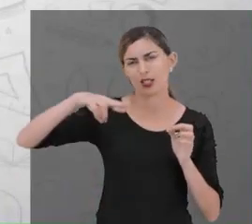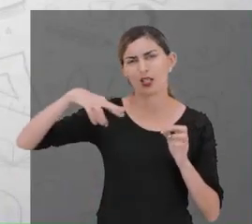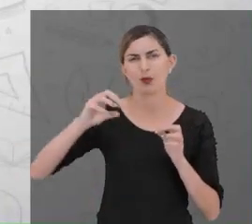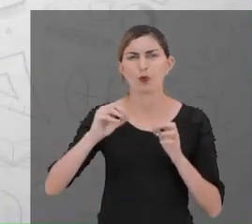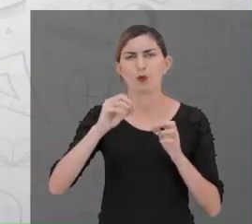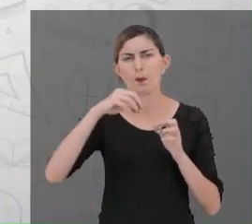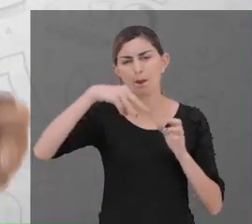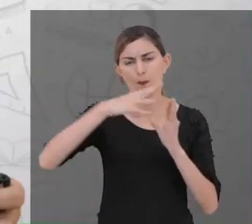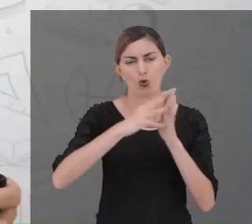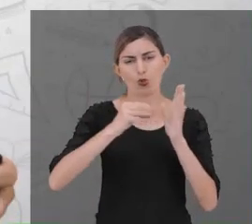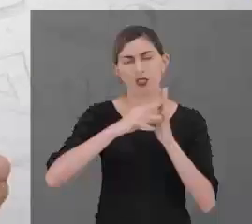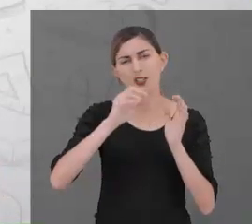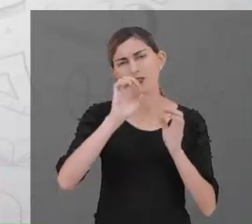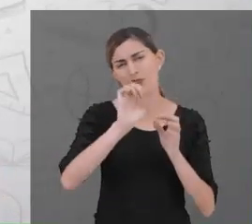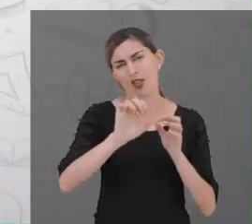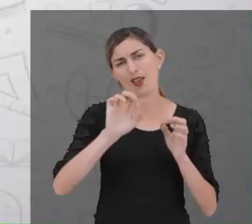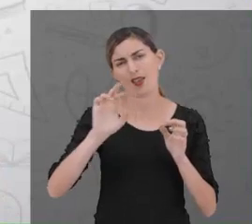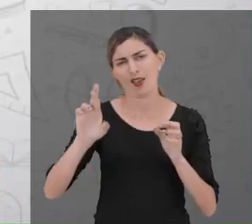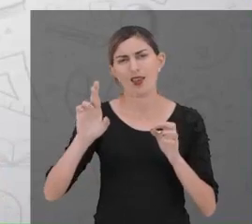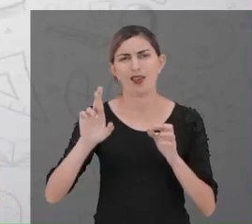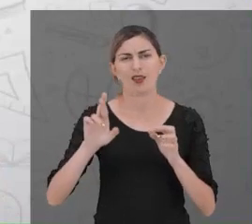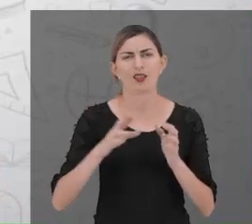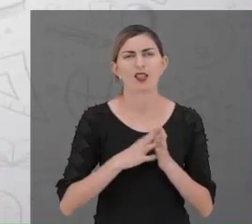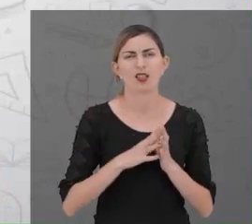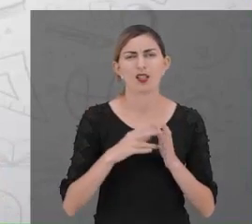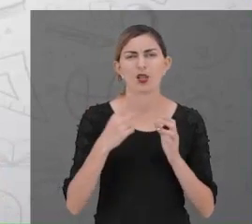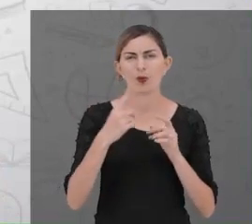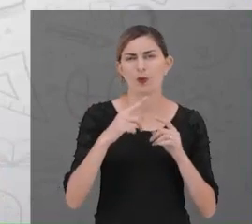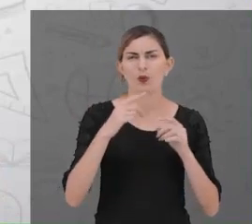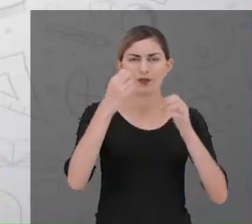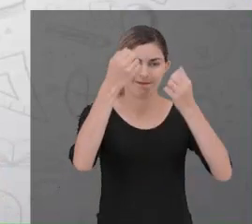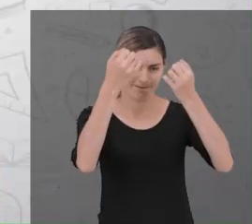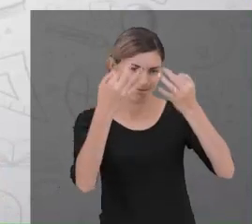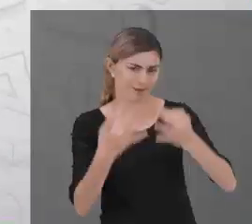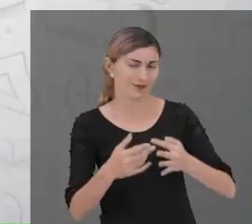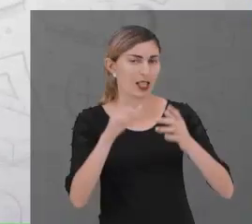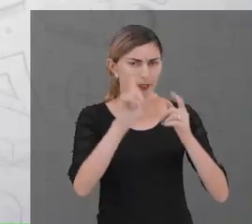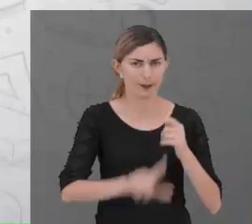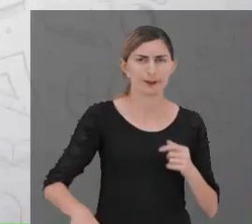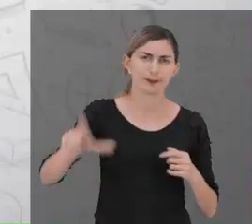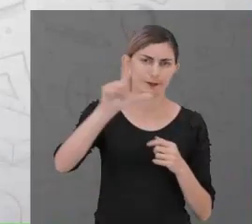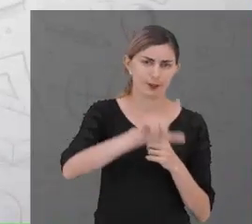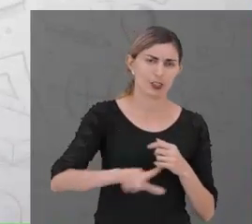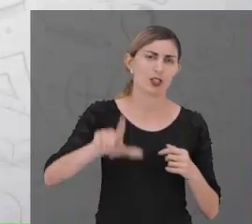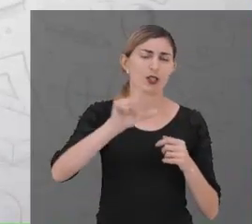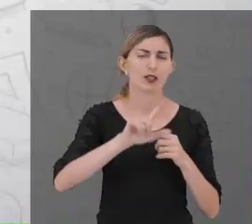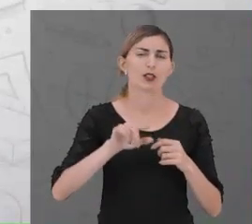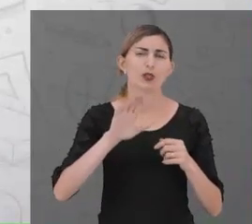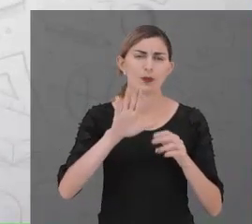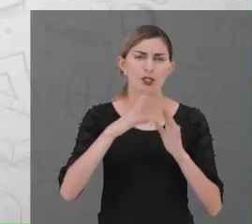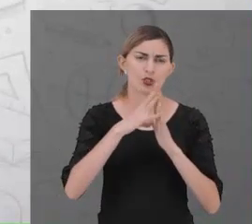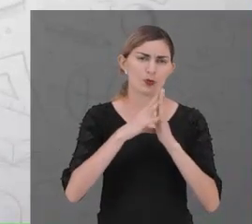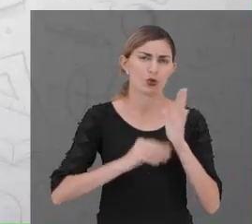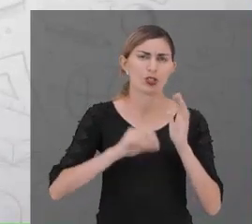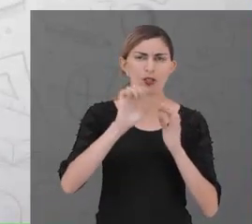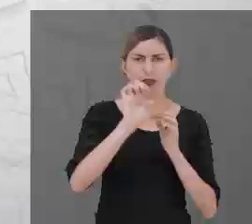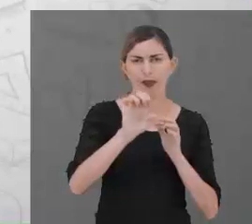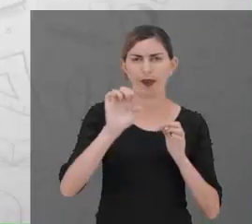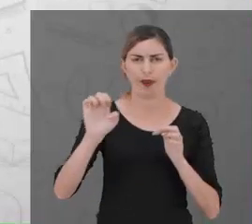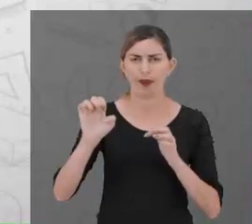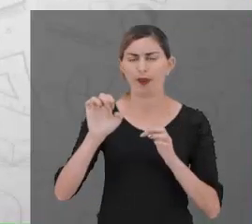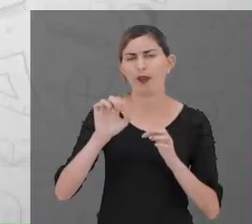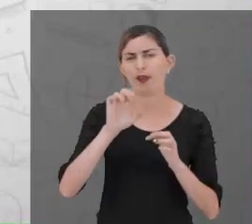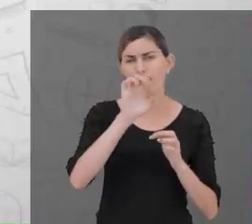o termo modelo ER por já ter sido bem definido na literatura. No entanto, o